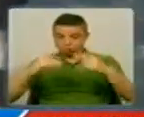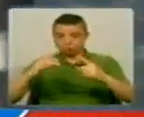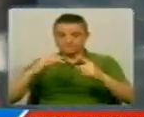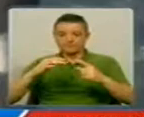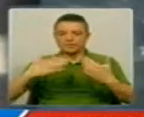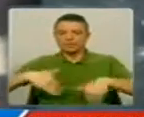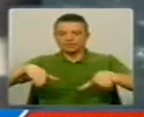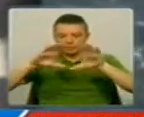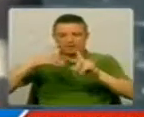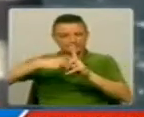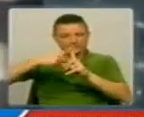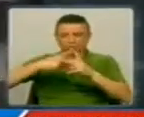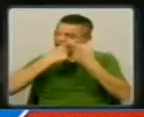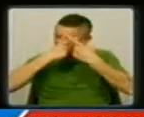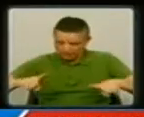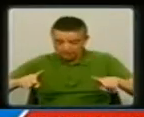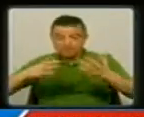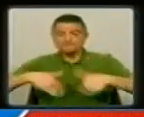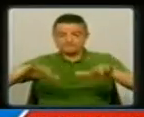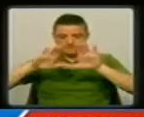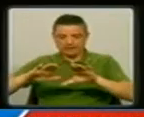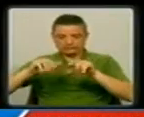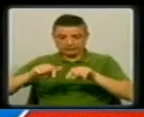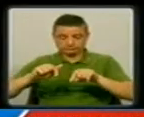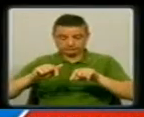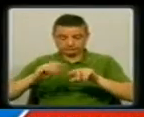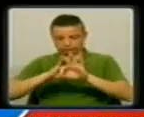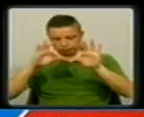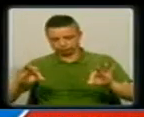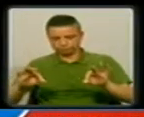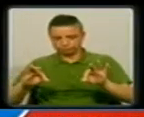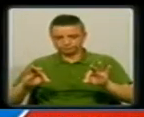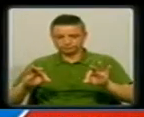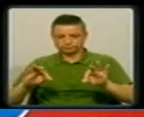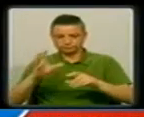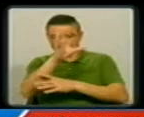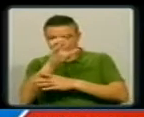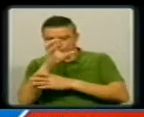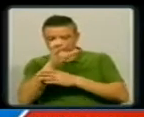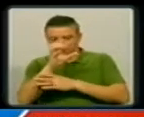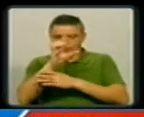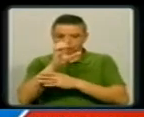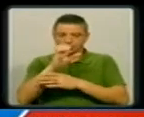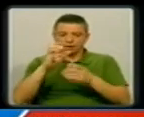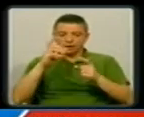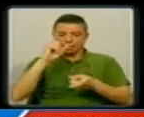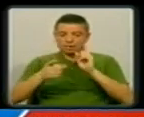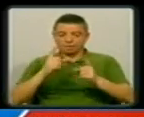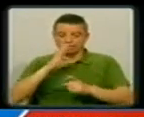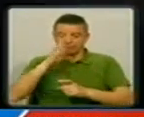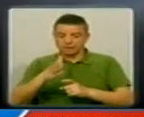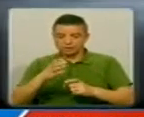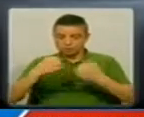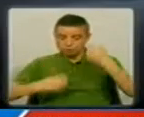grande disparidade de temperaturas, acontece exatamente o mesmo com este dispositivo coletor de radiação que está lá no cimo e que é um